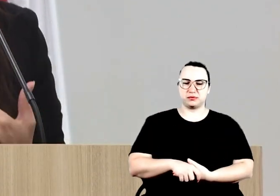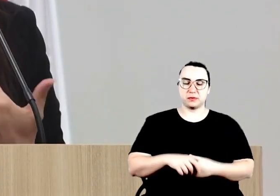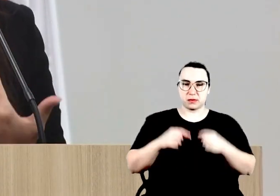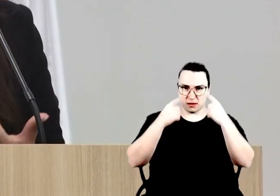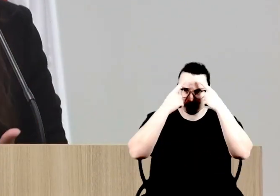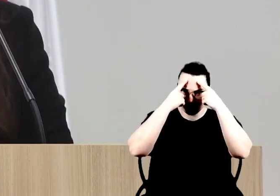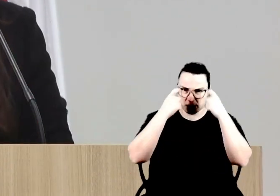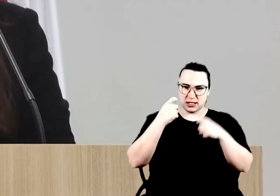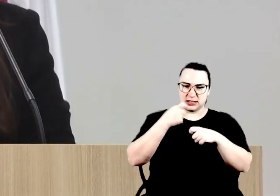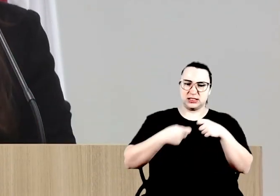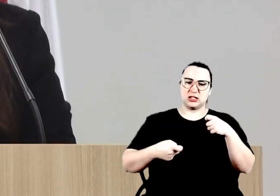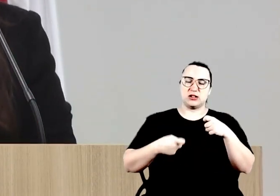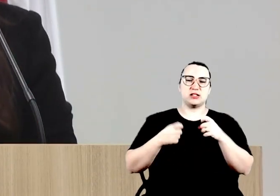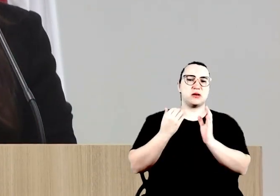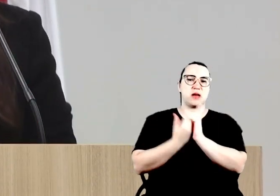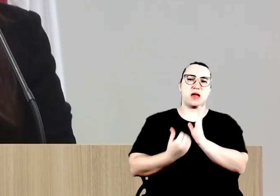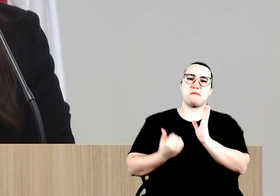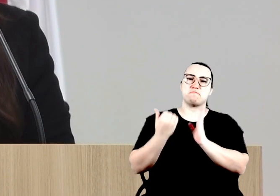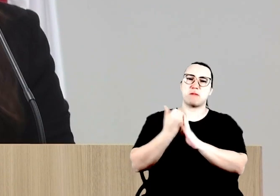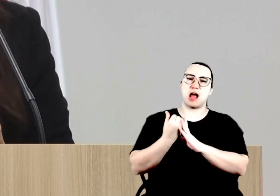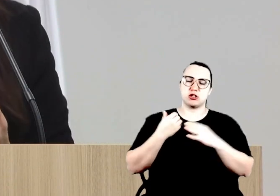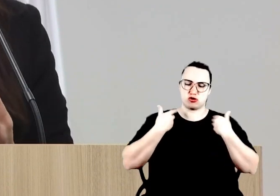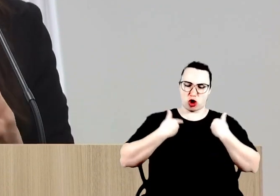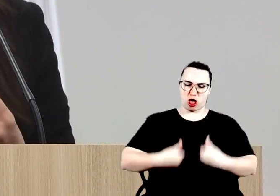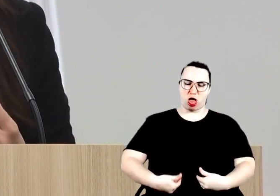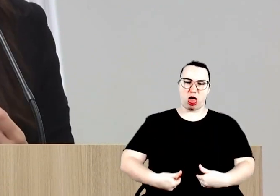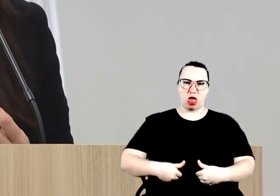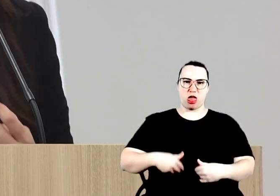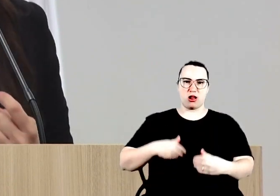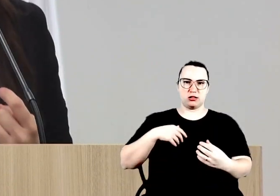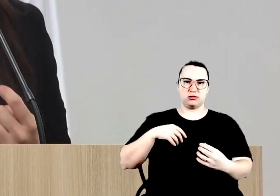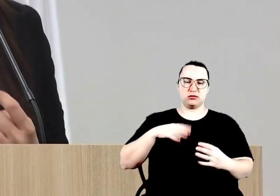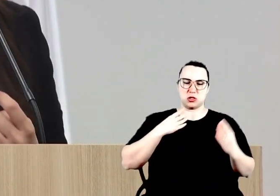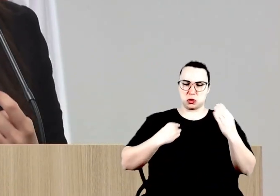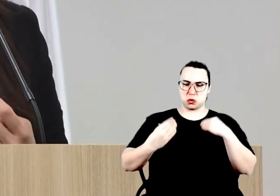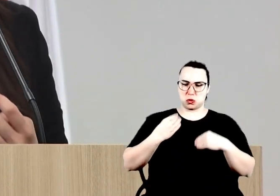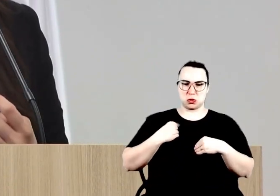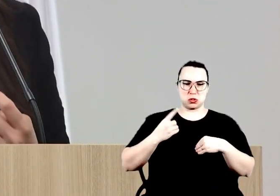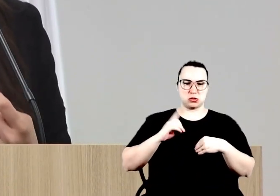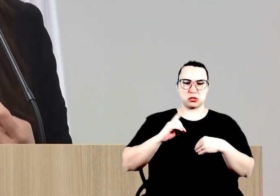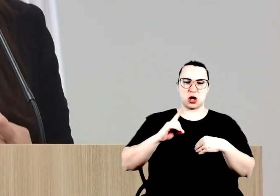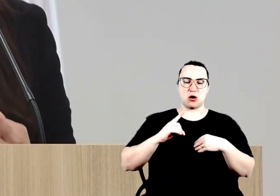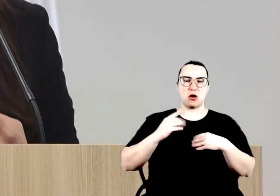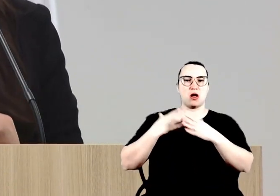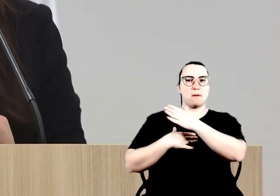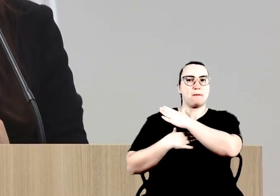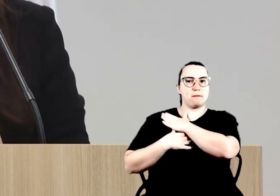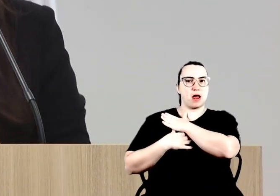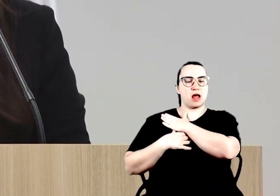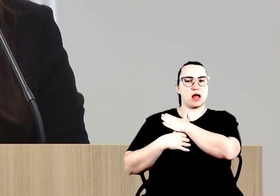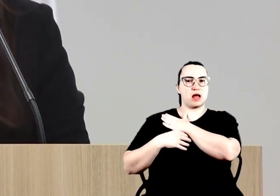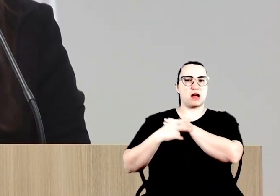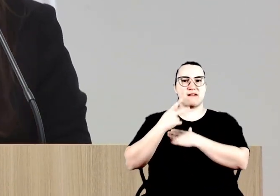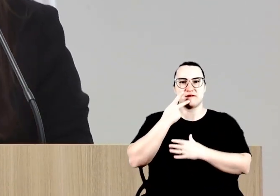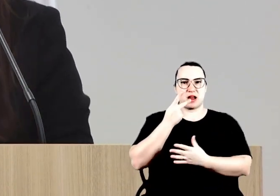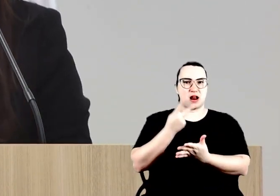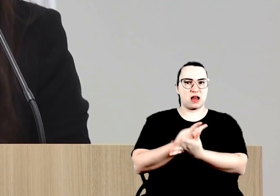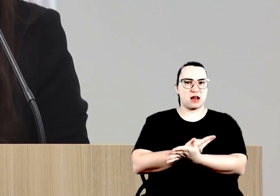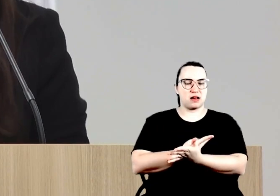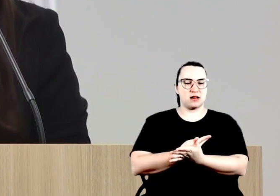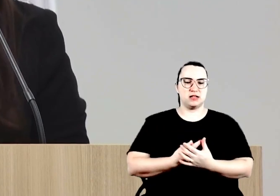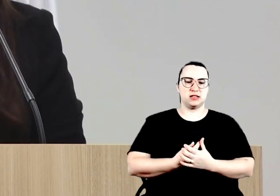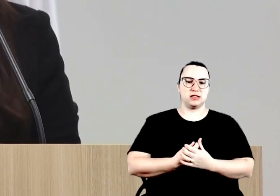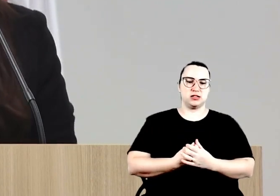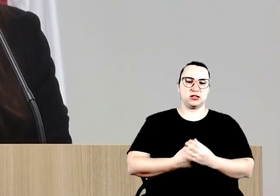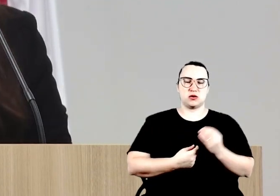é muito mais que a conjunção carnal. É um toque inapropriado, é uma fala inadequada, é um